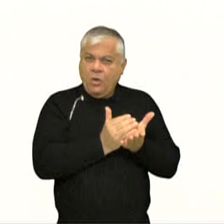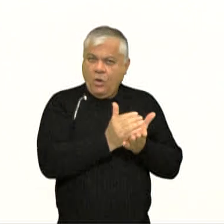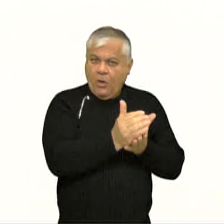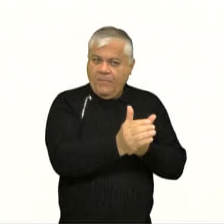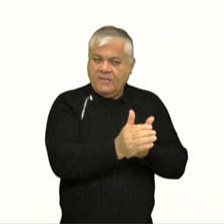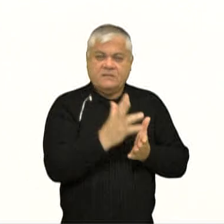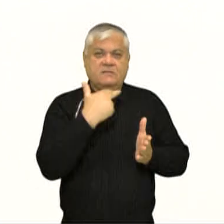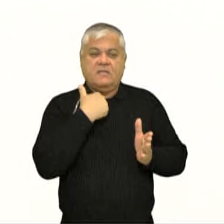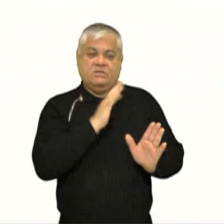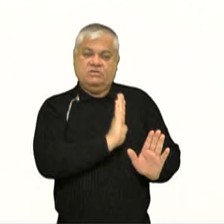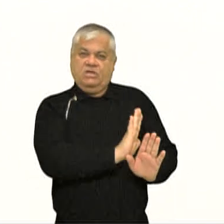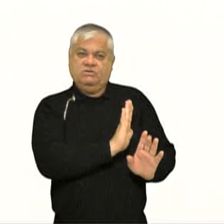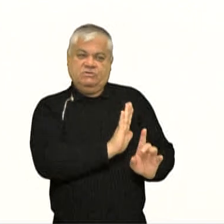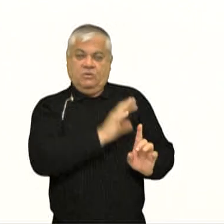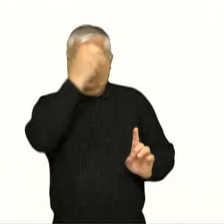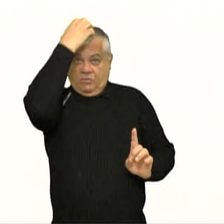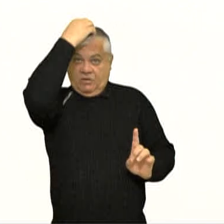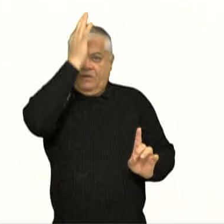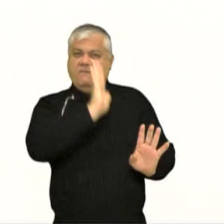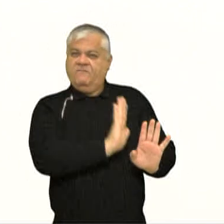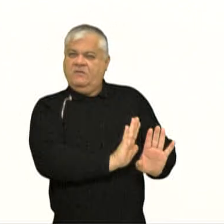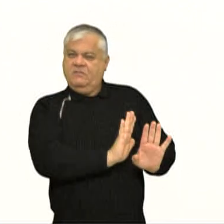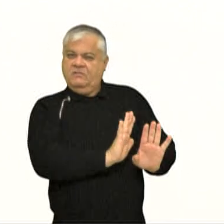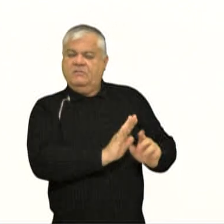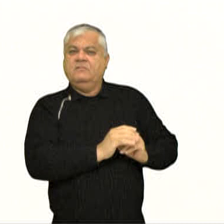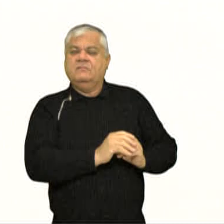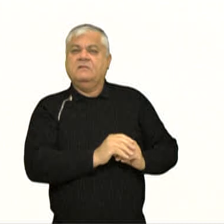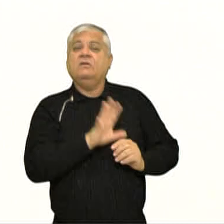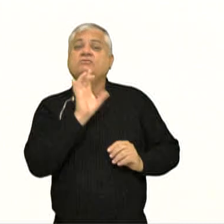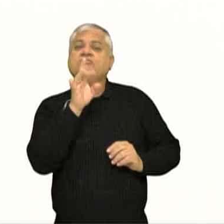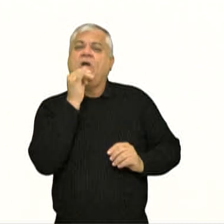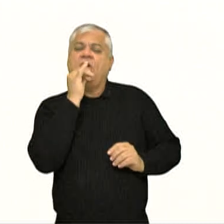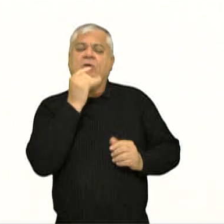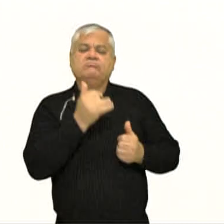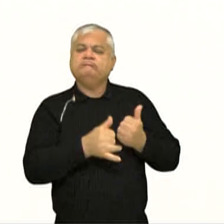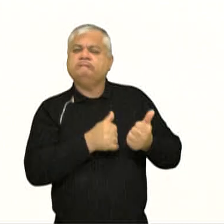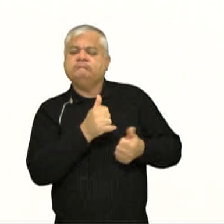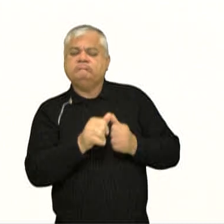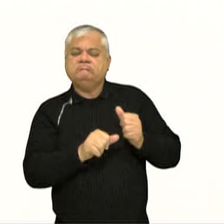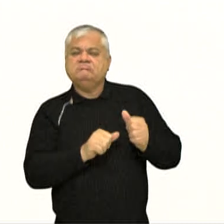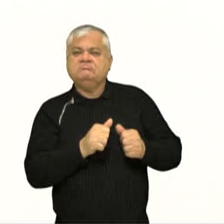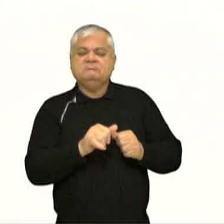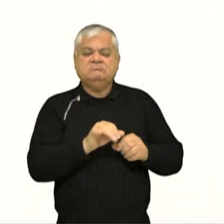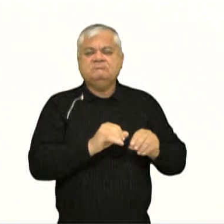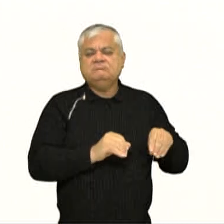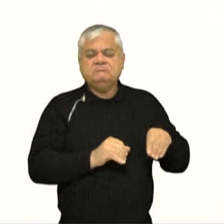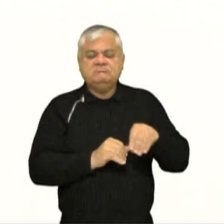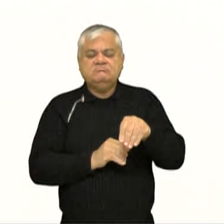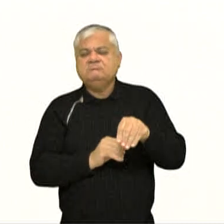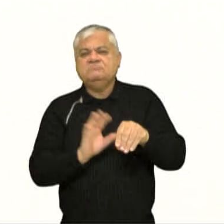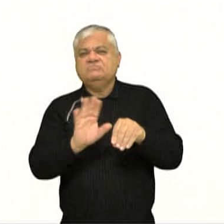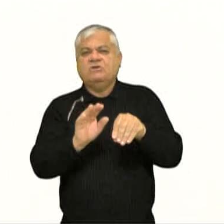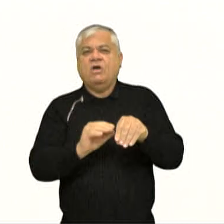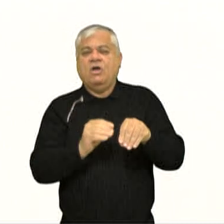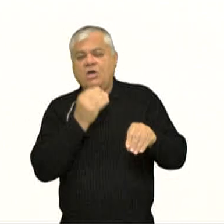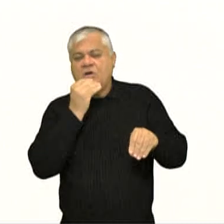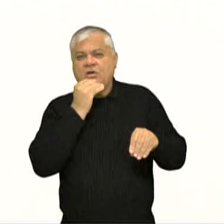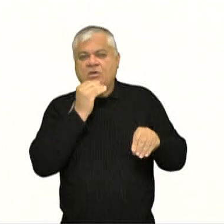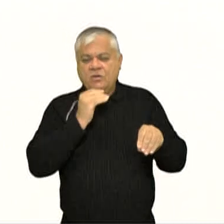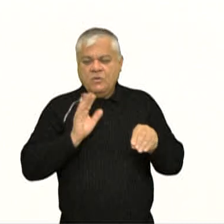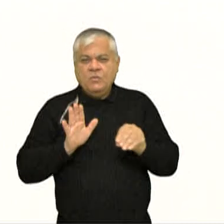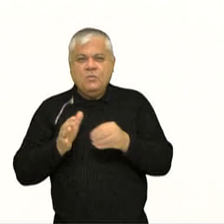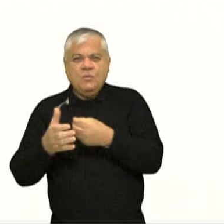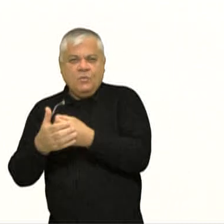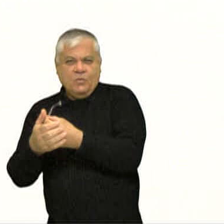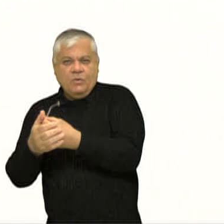não movimenta muito o rei. O máximo que você vai fazer é um roque para tirar ele do meio do tabuleiro, levar ele para o canto